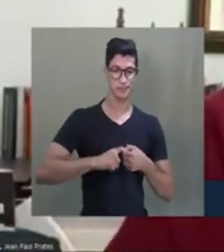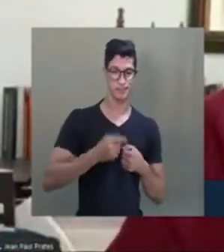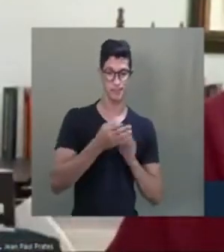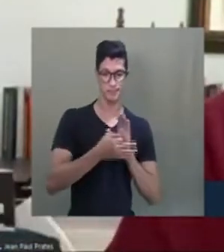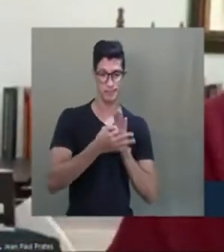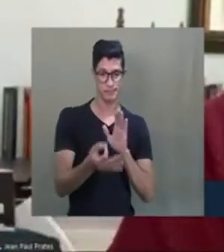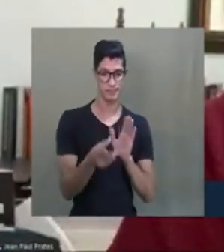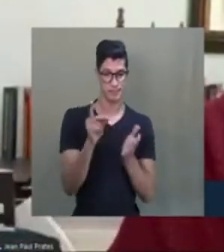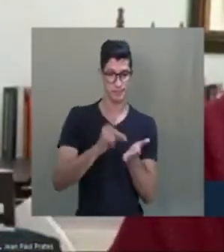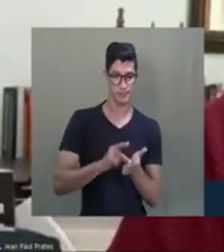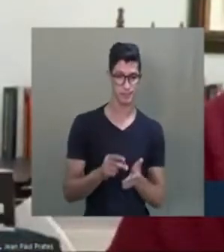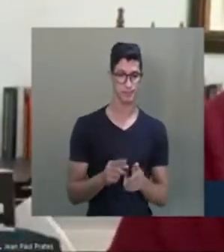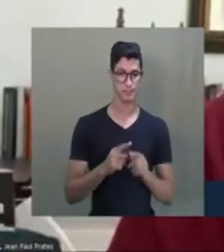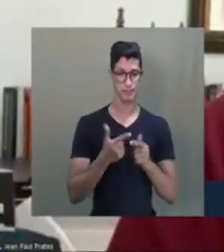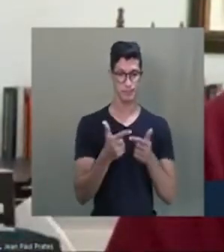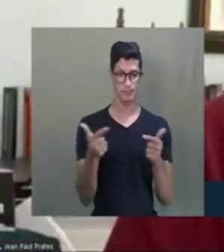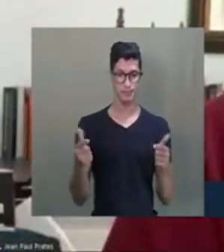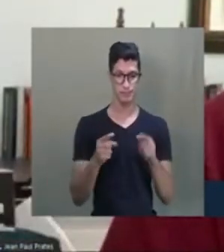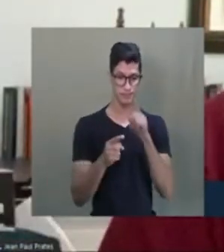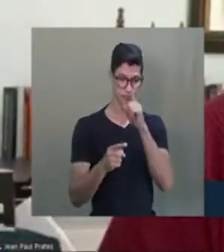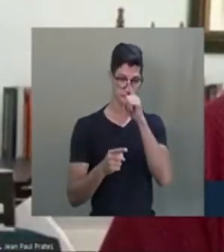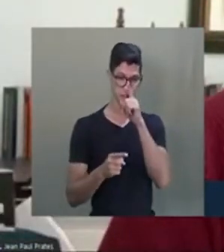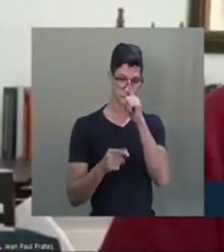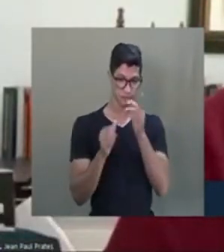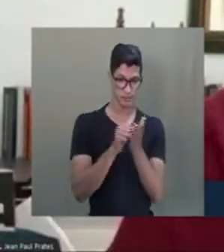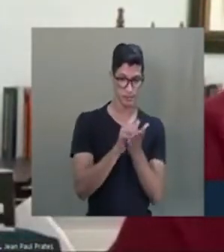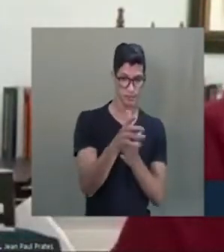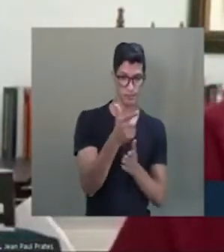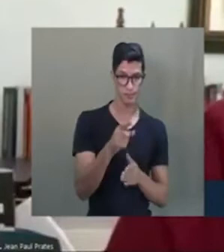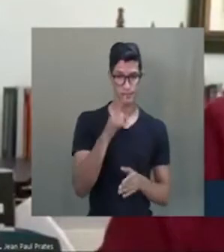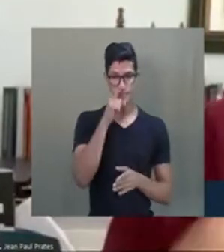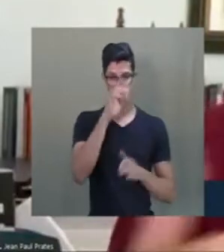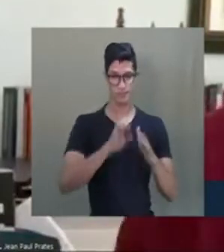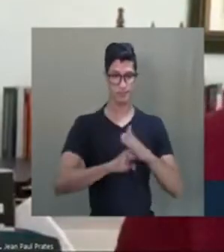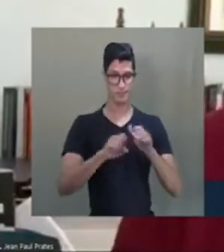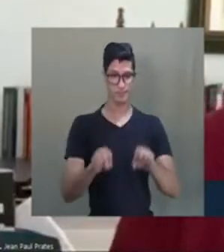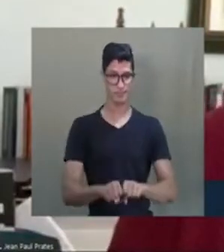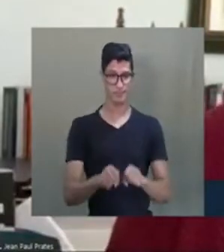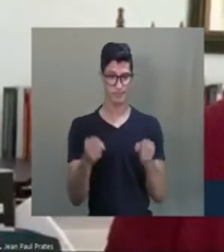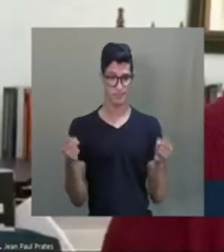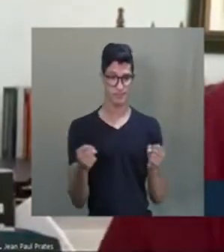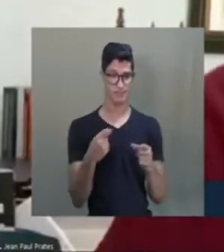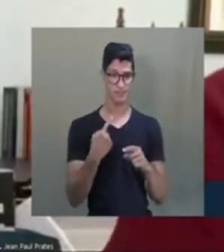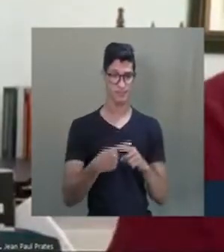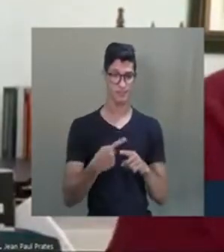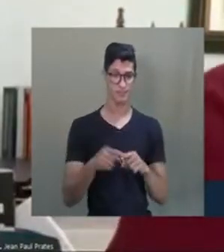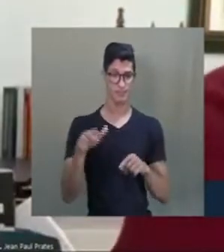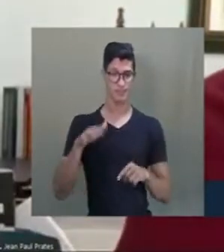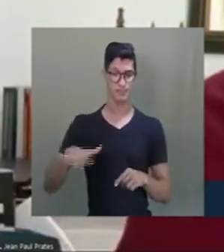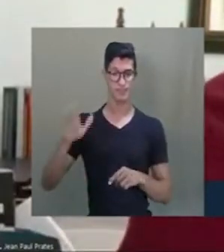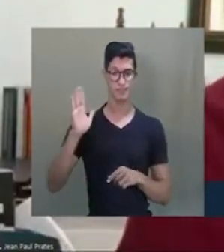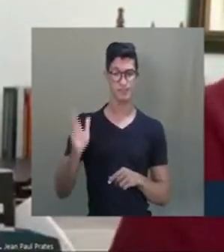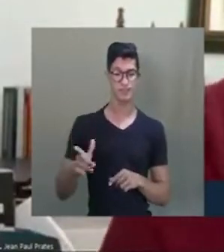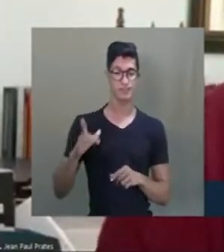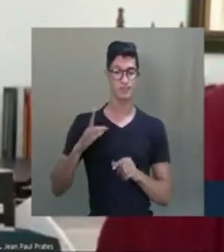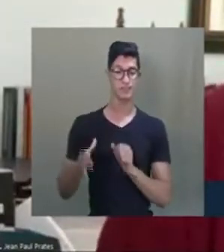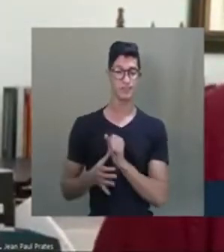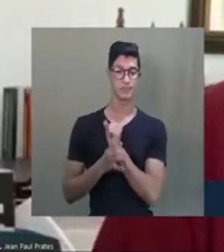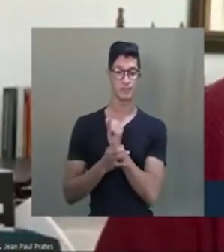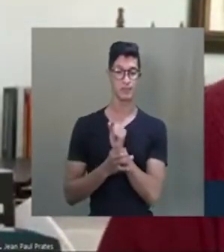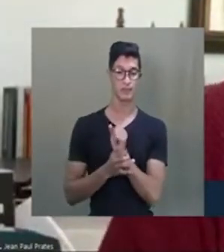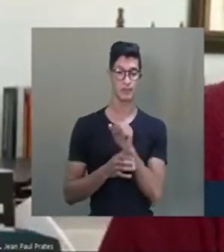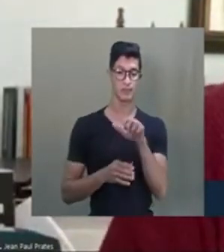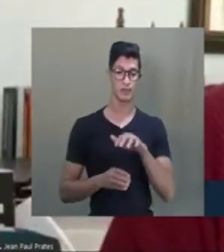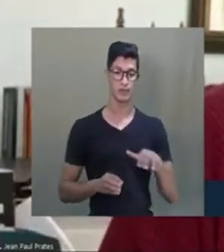argumento concreto. Não há risco de demissão, não há risco de empresa quebrar, porque esses ambientes já estão seguros. E outra coisa,